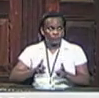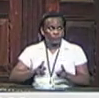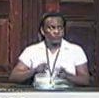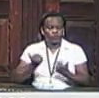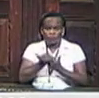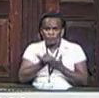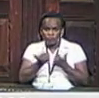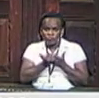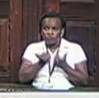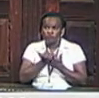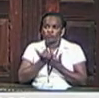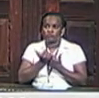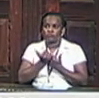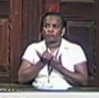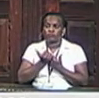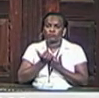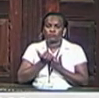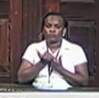auxiliando